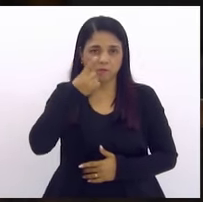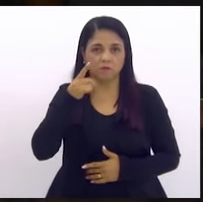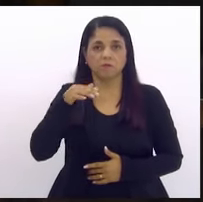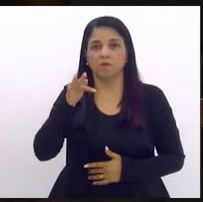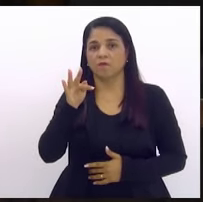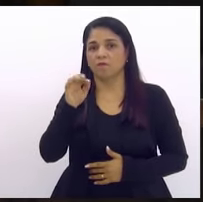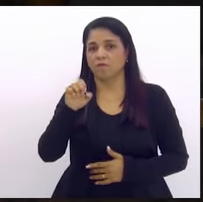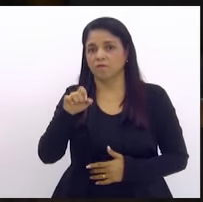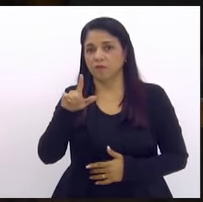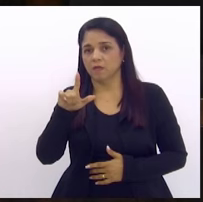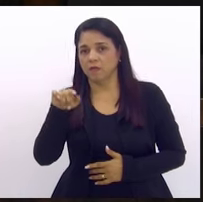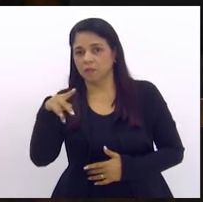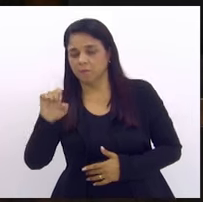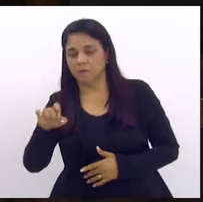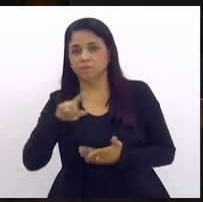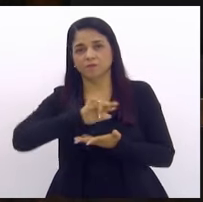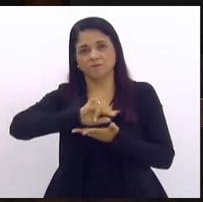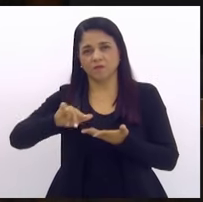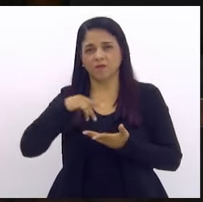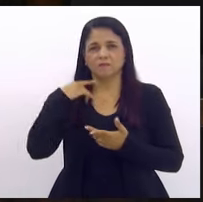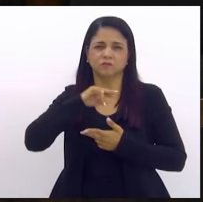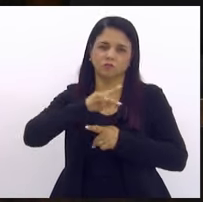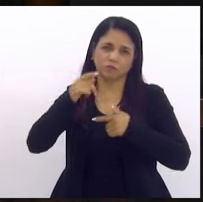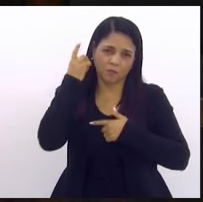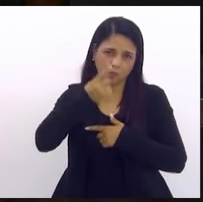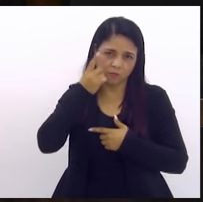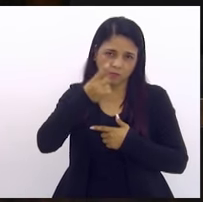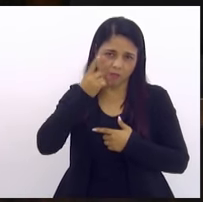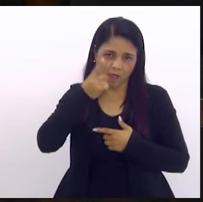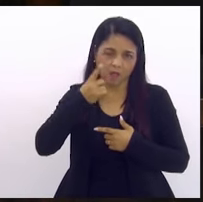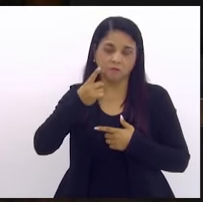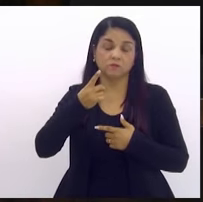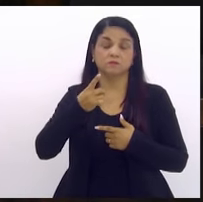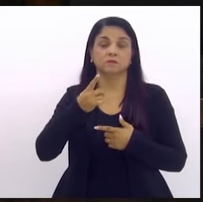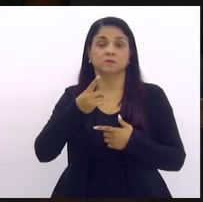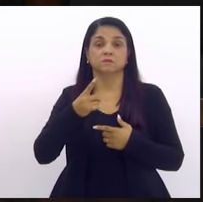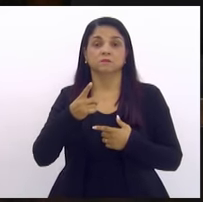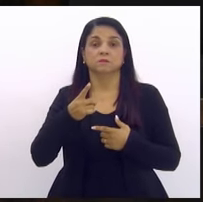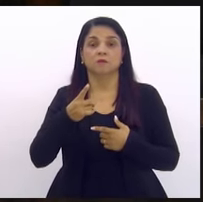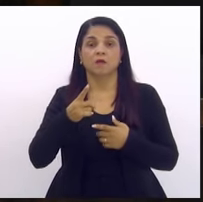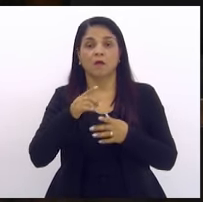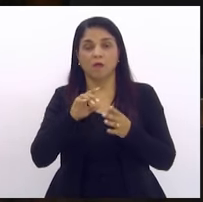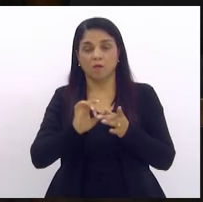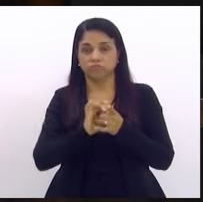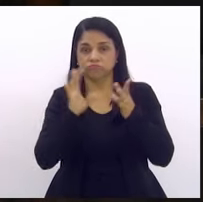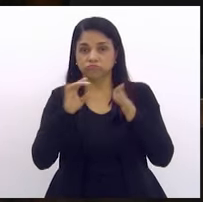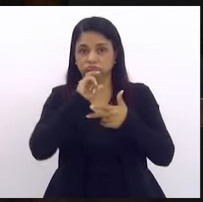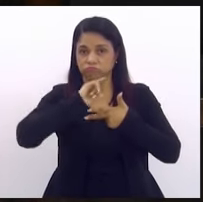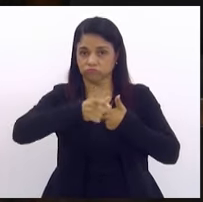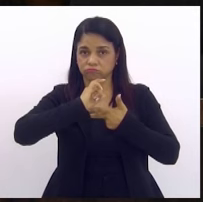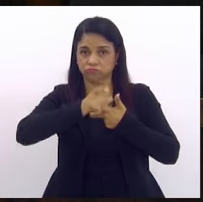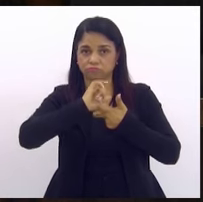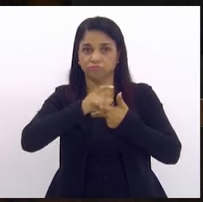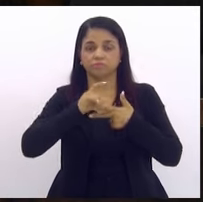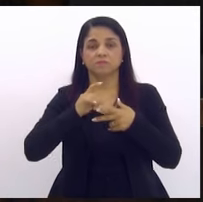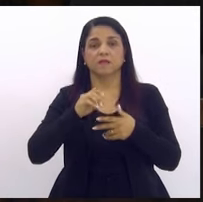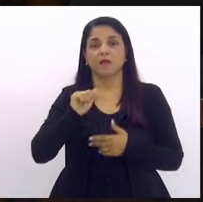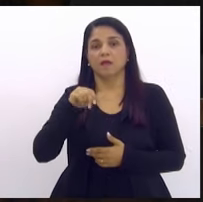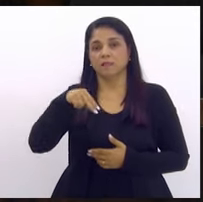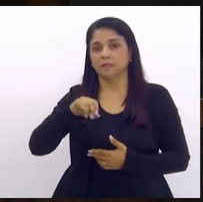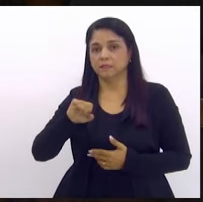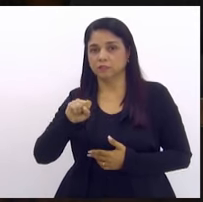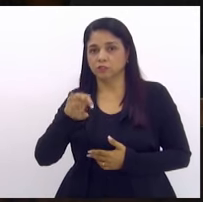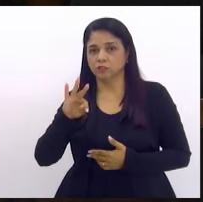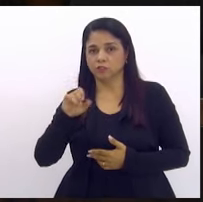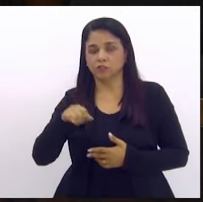Felipe Poubel, Tia Ju, Daniel Librelon, Amorim, Márcio Alberto, Giovanni Ratim. Eu autorizo o Poder Executivo a conceder a anistia administrativa